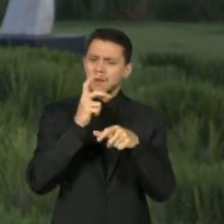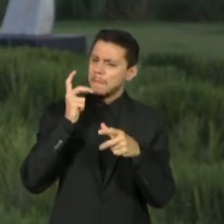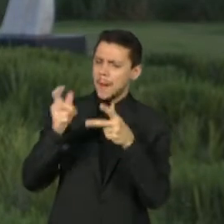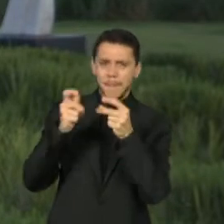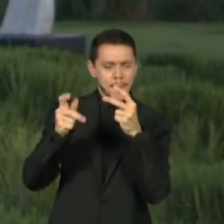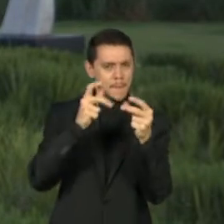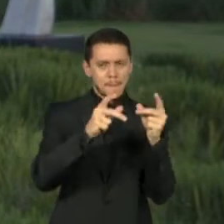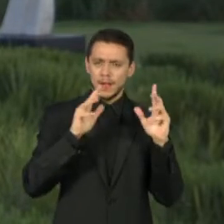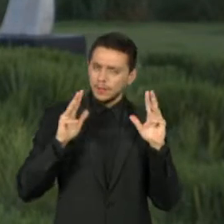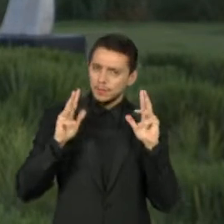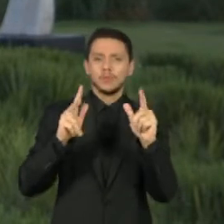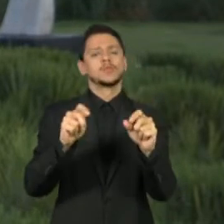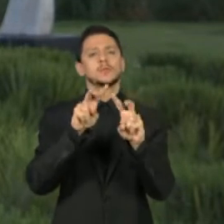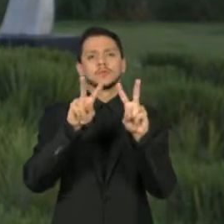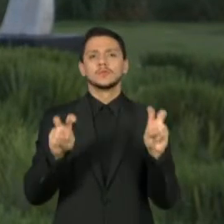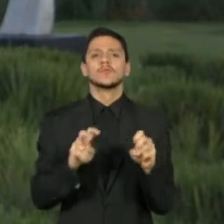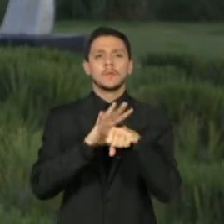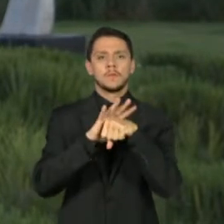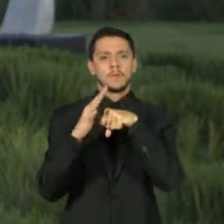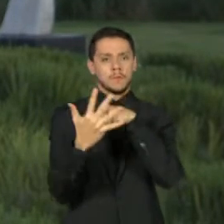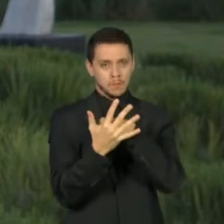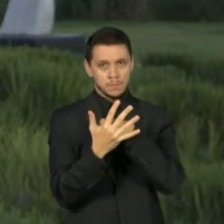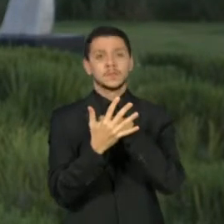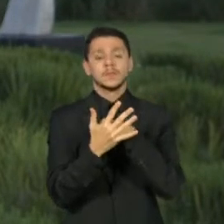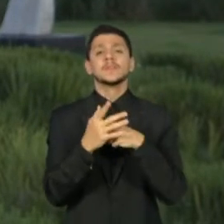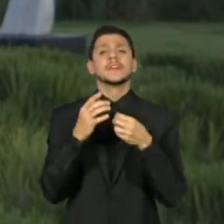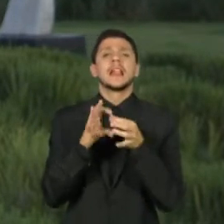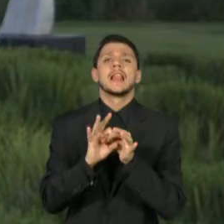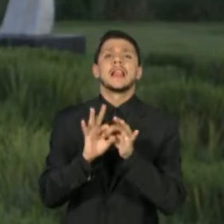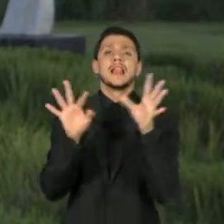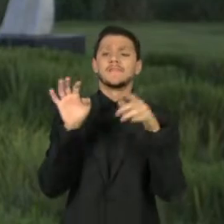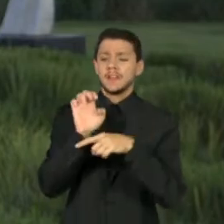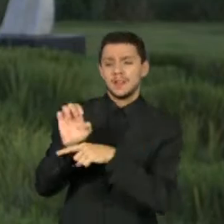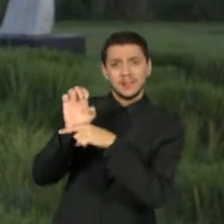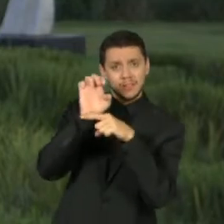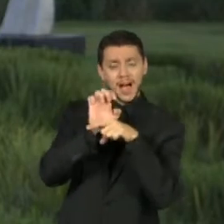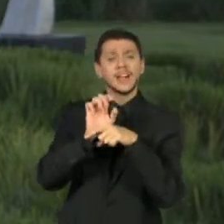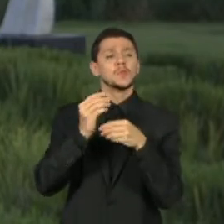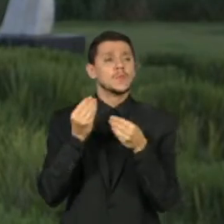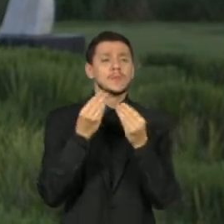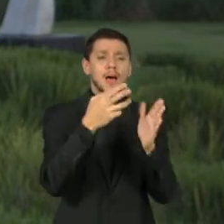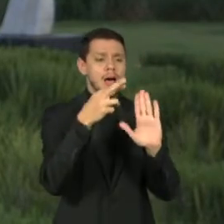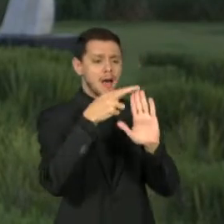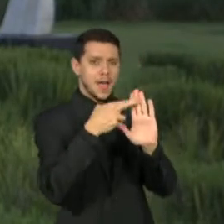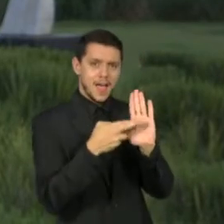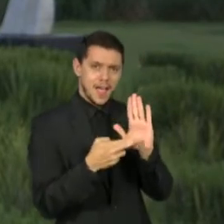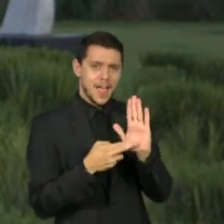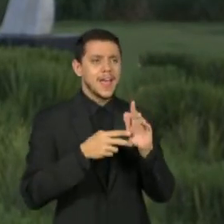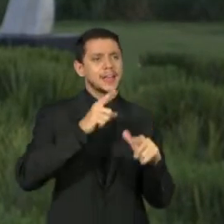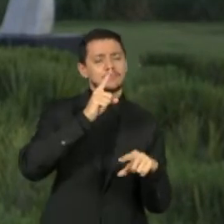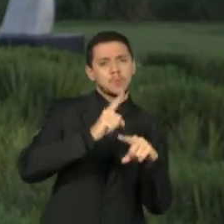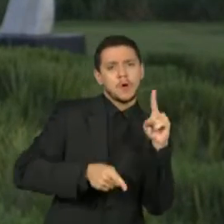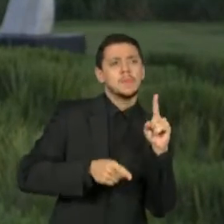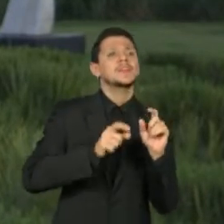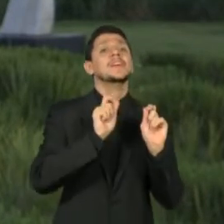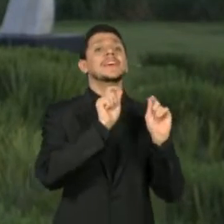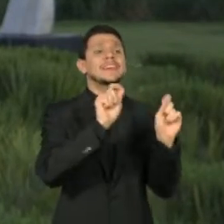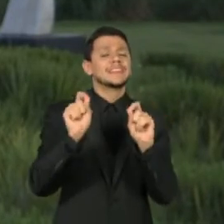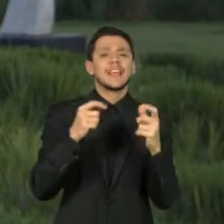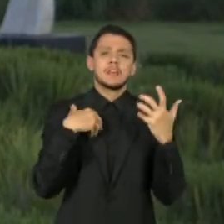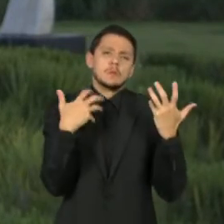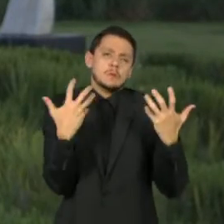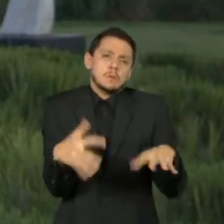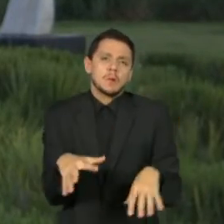contra a Covid-19 e deu aos estados autonomia para impor medidas restritivas contra aqueles que se recusarem a